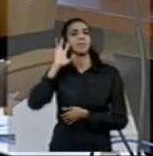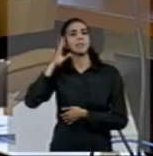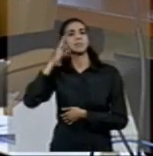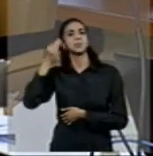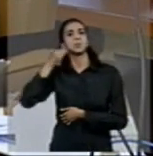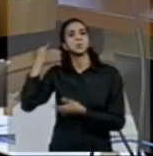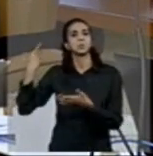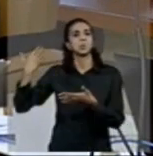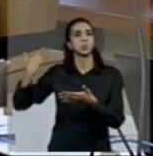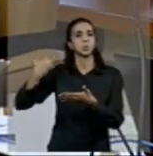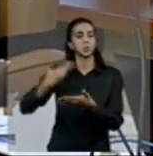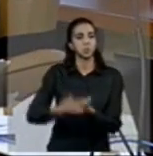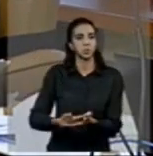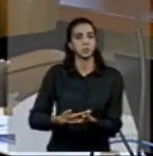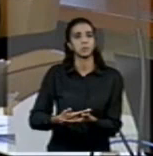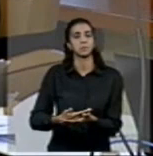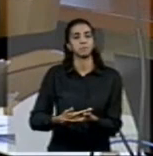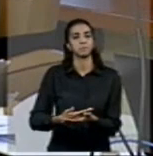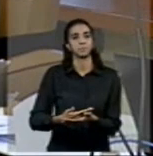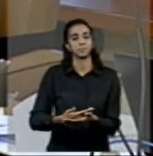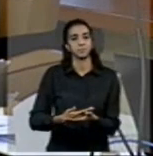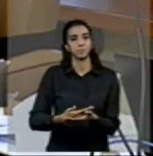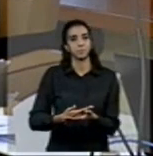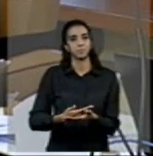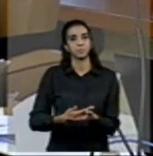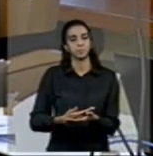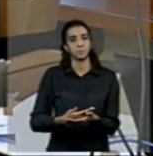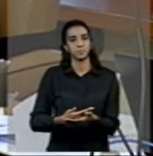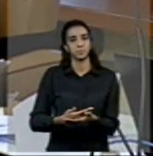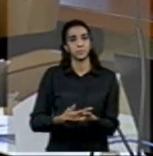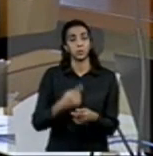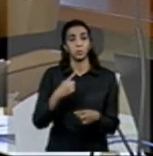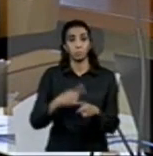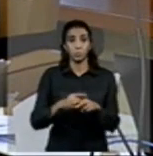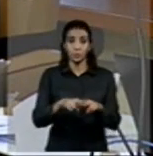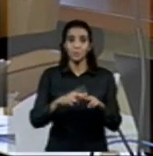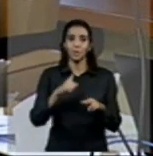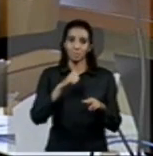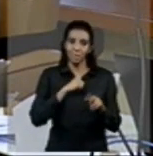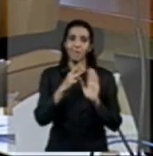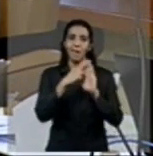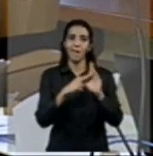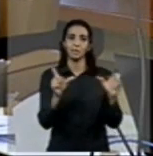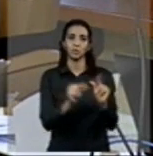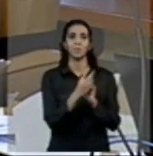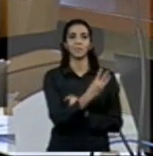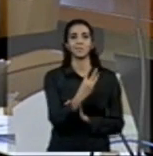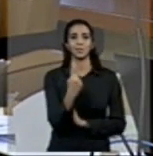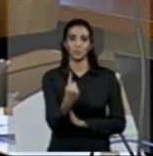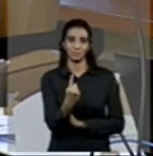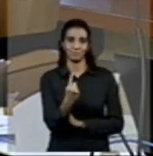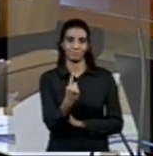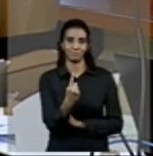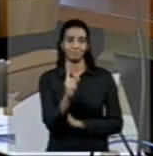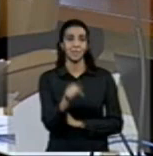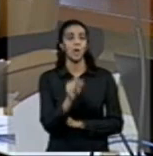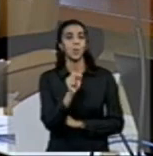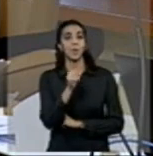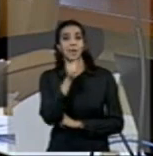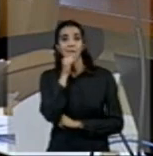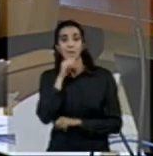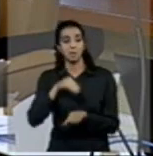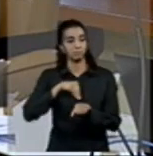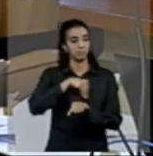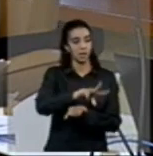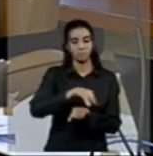vigente, como já disse e repito, a ensejar o enunciado 331, qual seja a intermediação